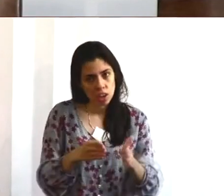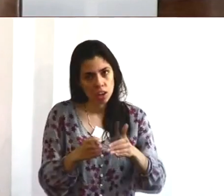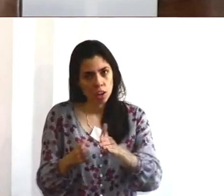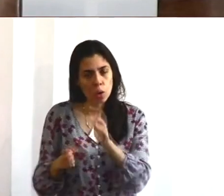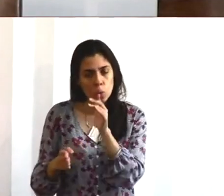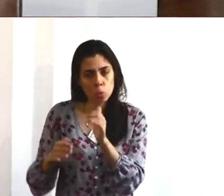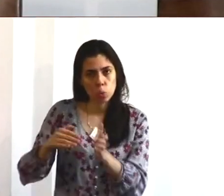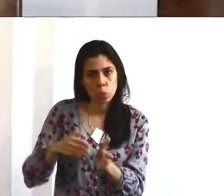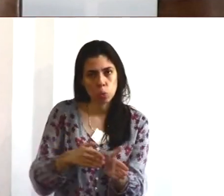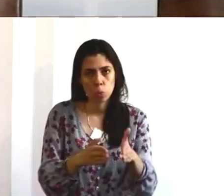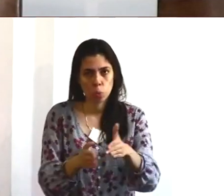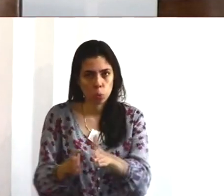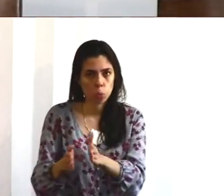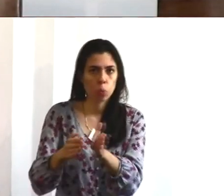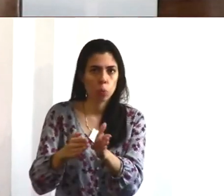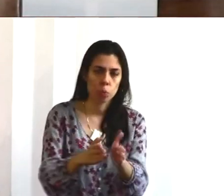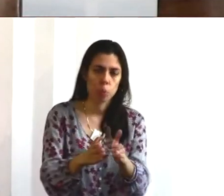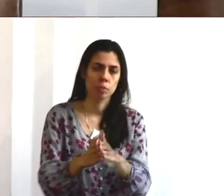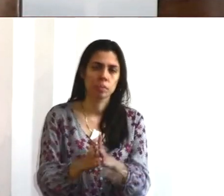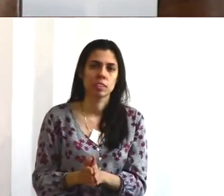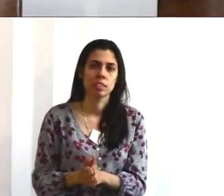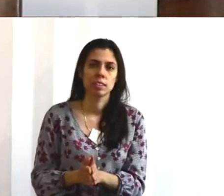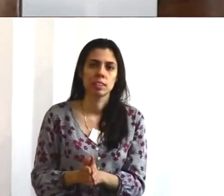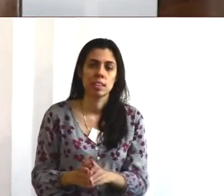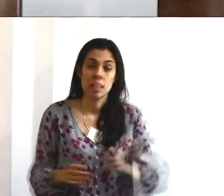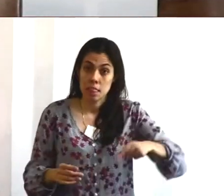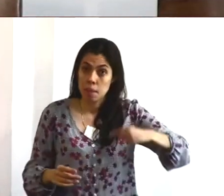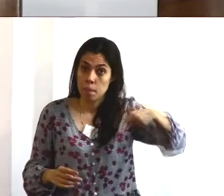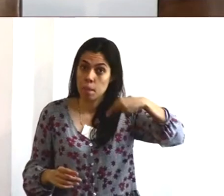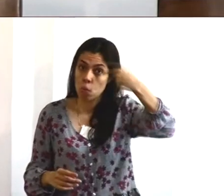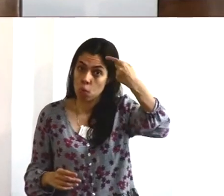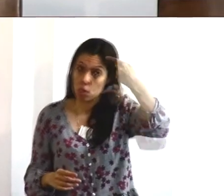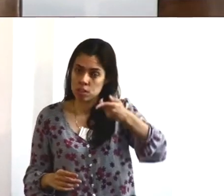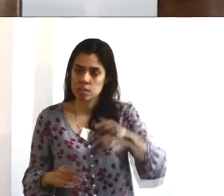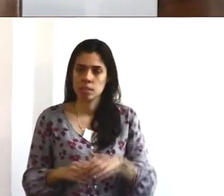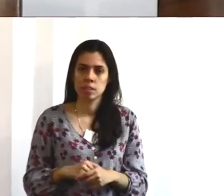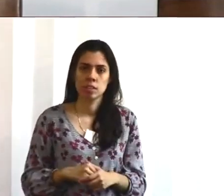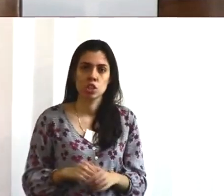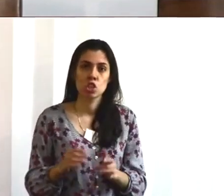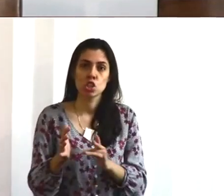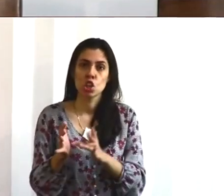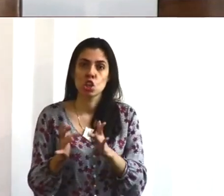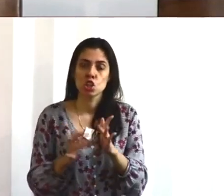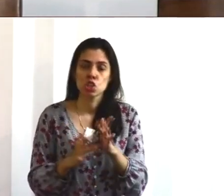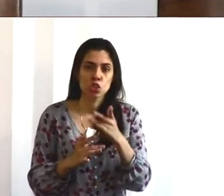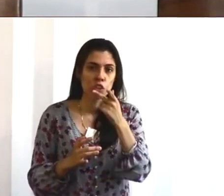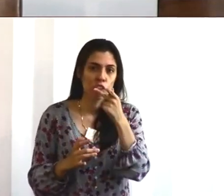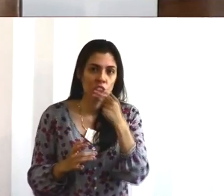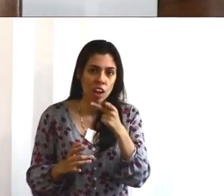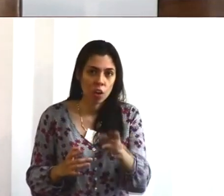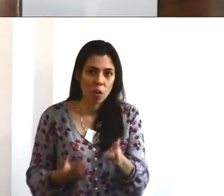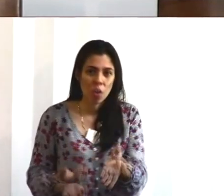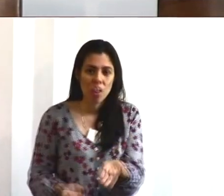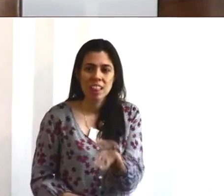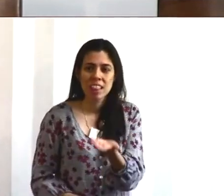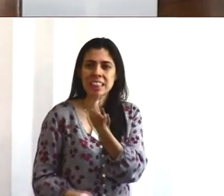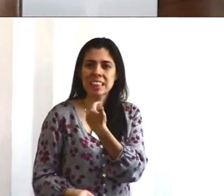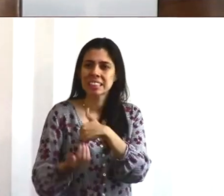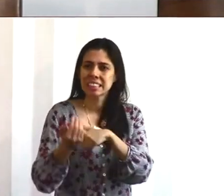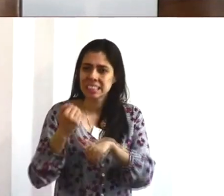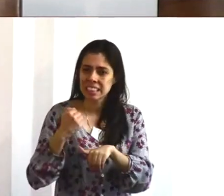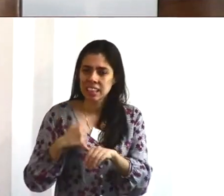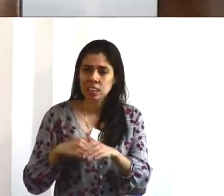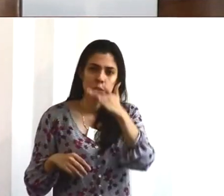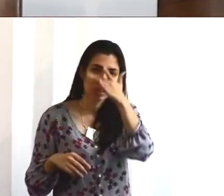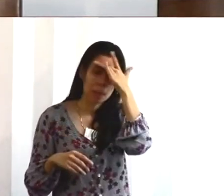Jesus dizendo que aquele que crer nele, do seu interior fluirão rios de água viva.